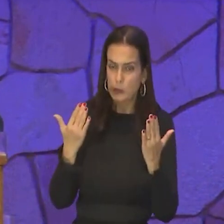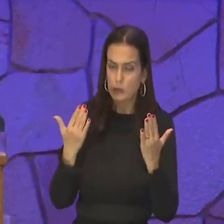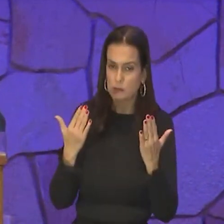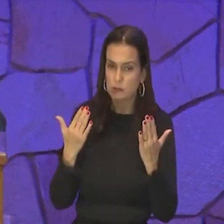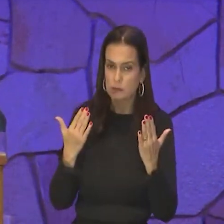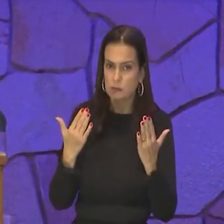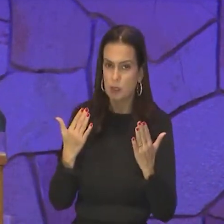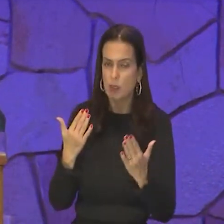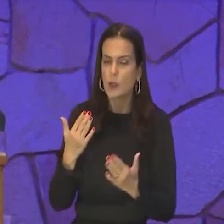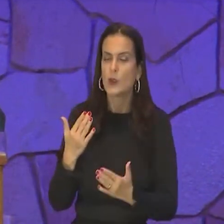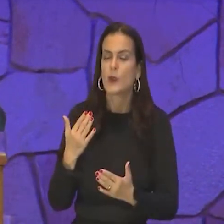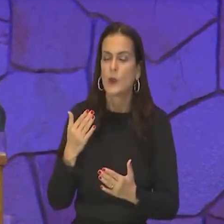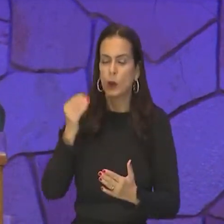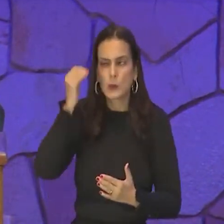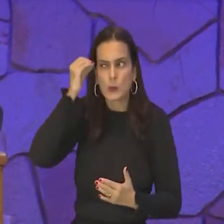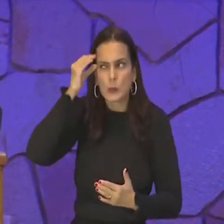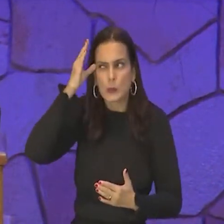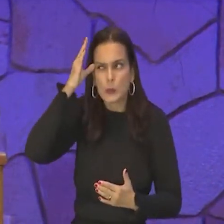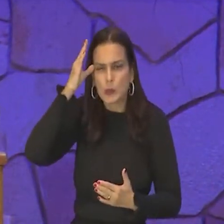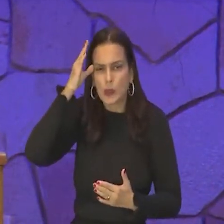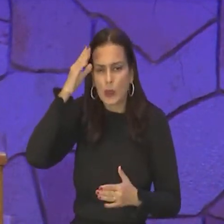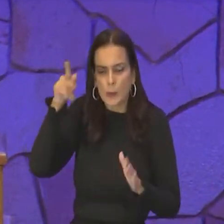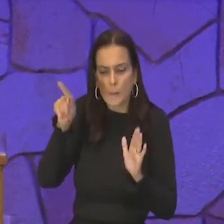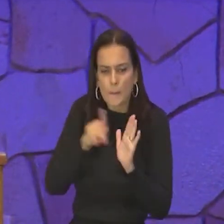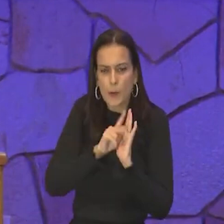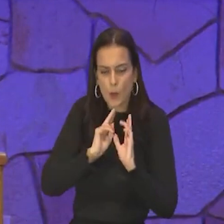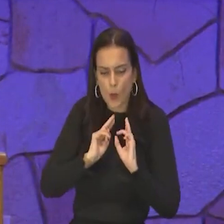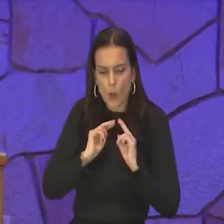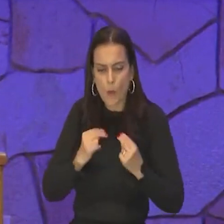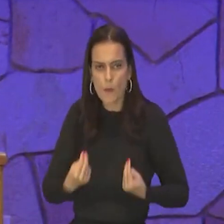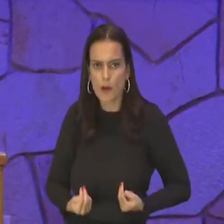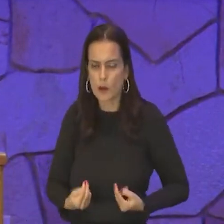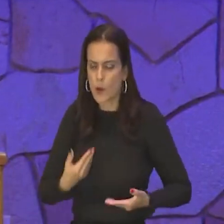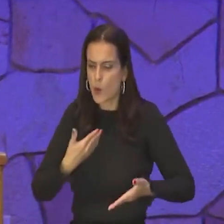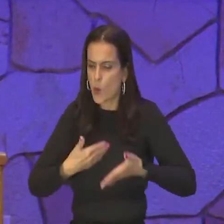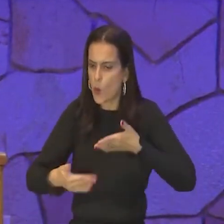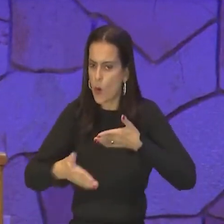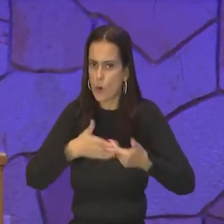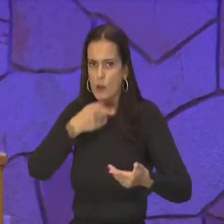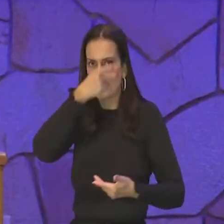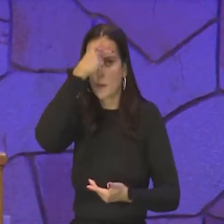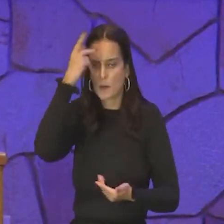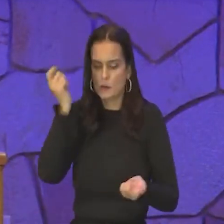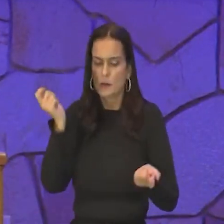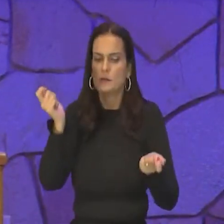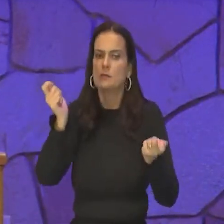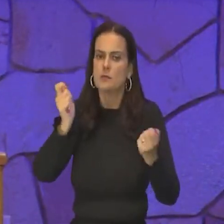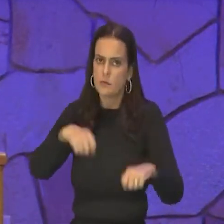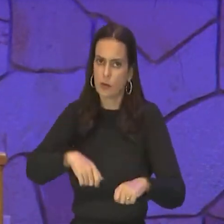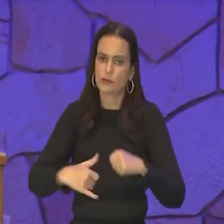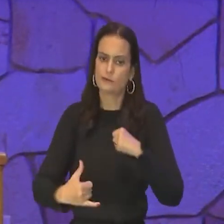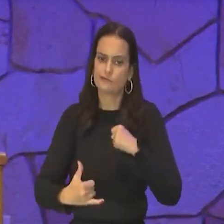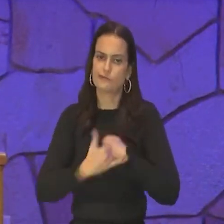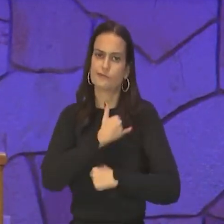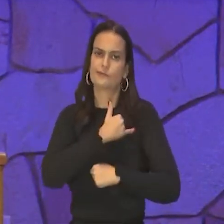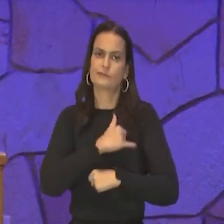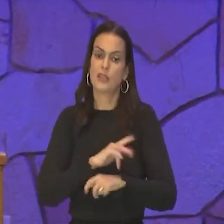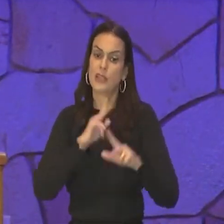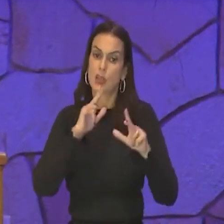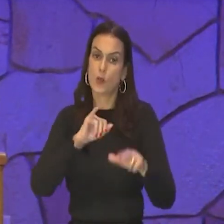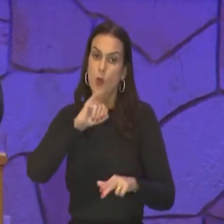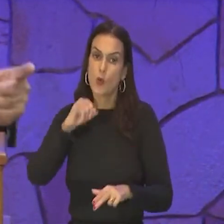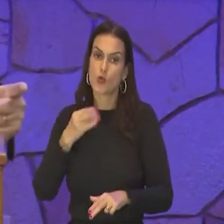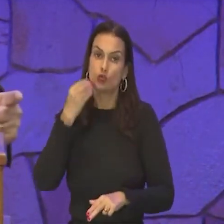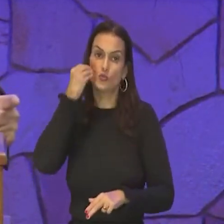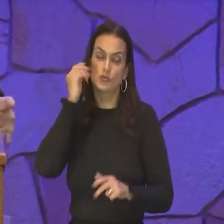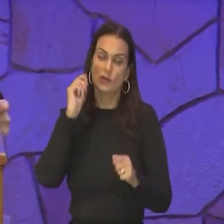conhecendo a natureza humana, qualquer pessoa, qualquer discípulo seria capaz de fazer o que Judas fez,